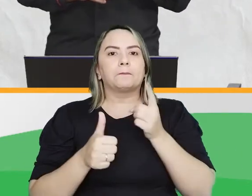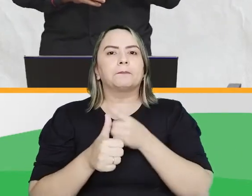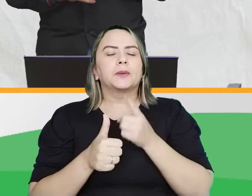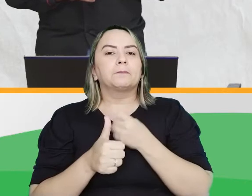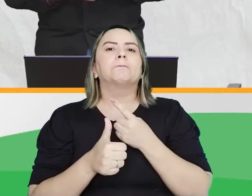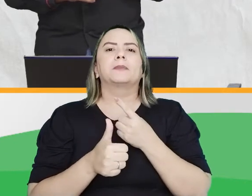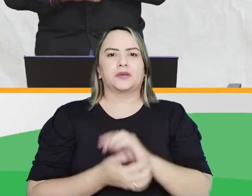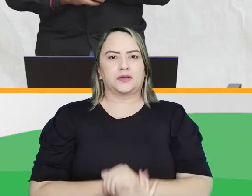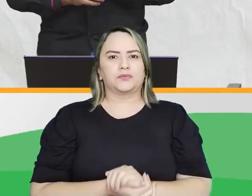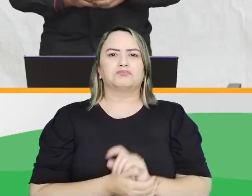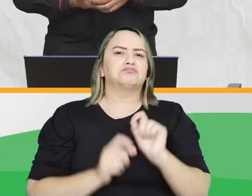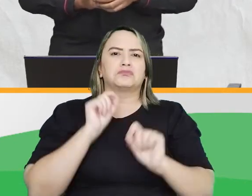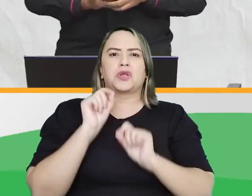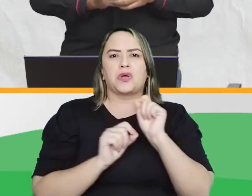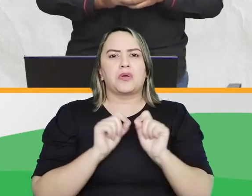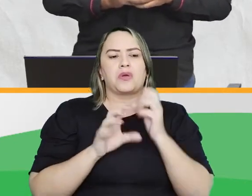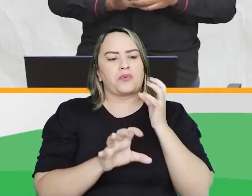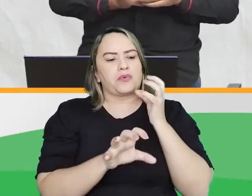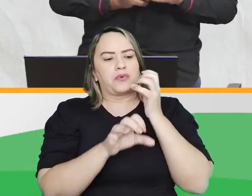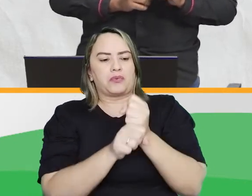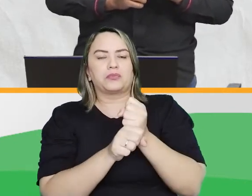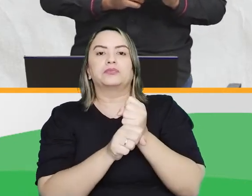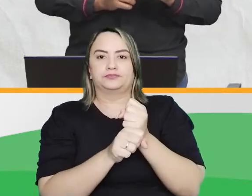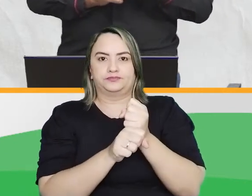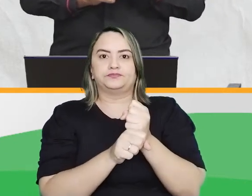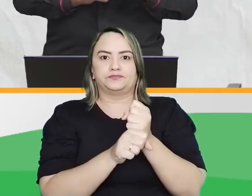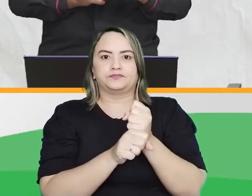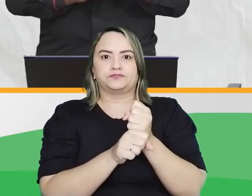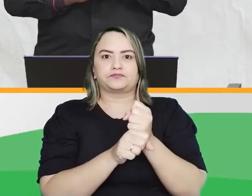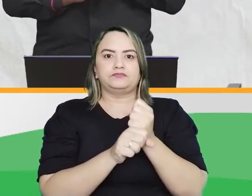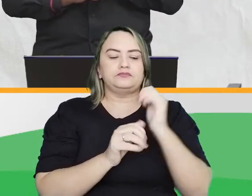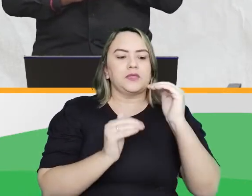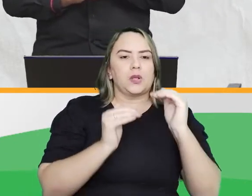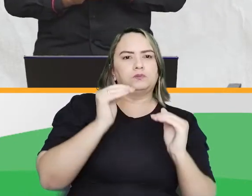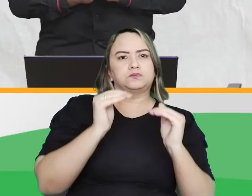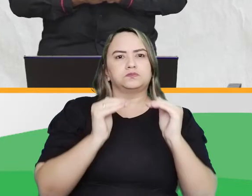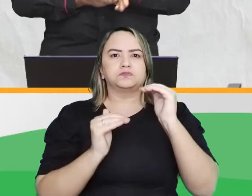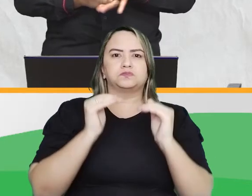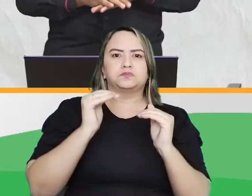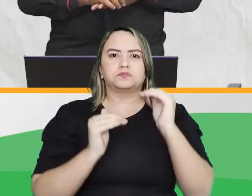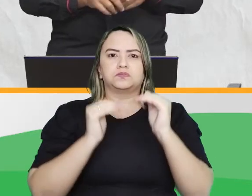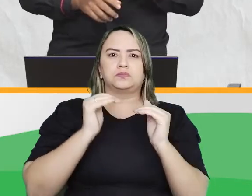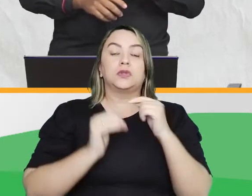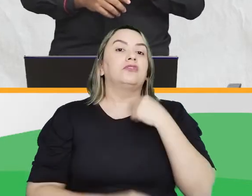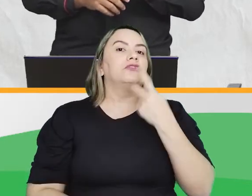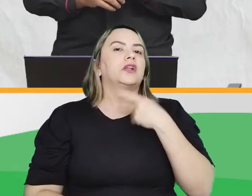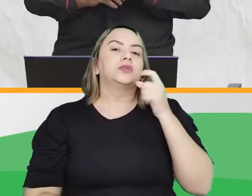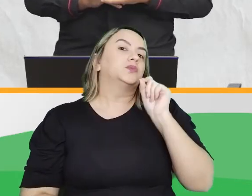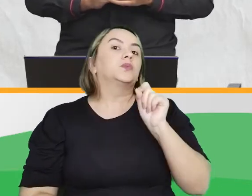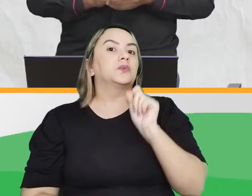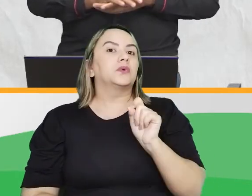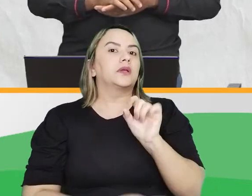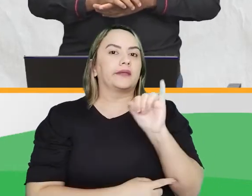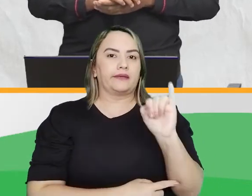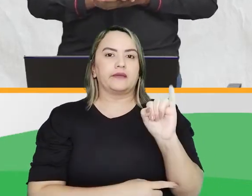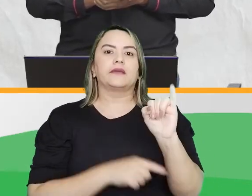lá. Primeira equaçãozinha que a gente vai discutir aqui é o cálculo da intensidade média da corrente elétrica, Eu estou chamando